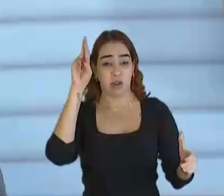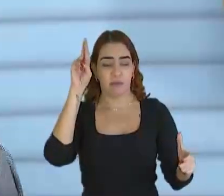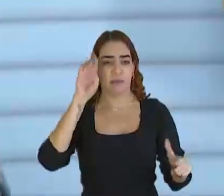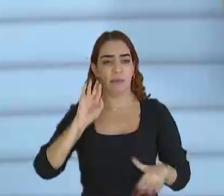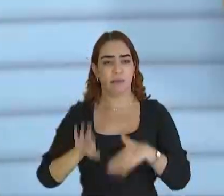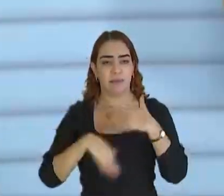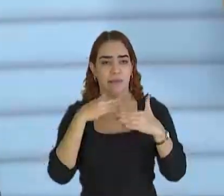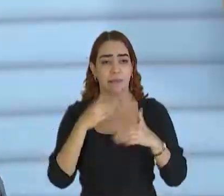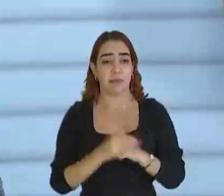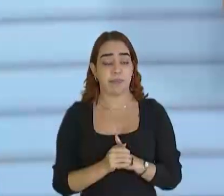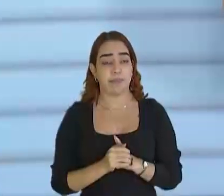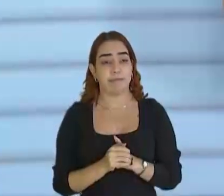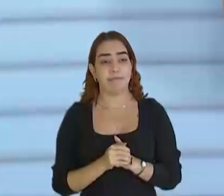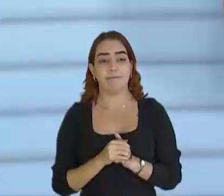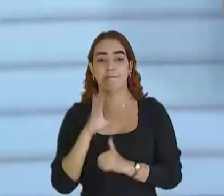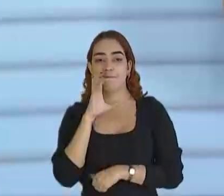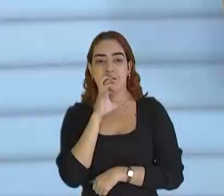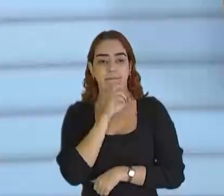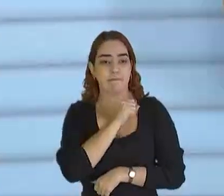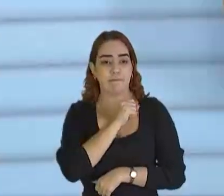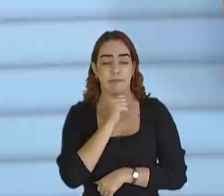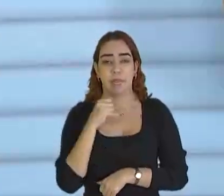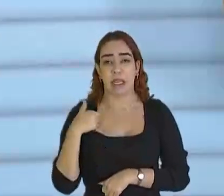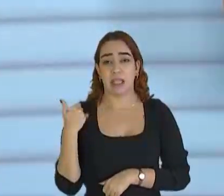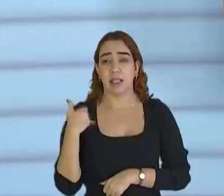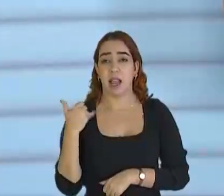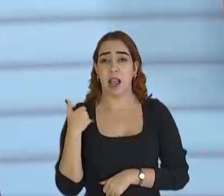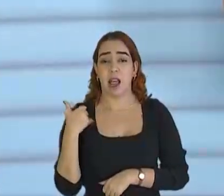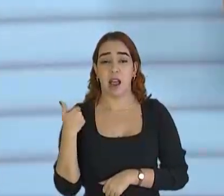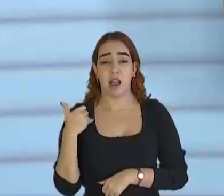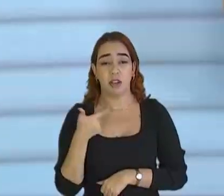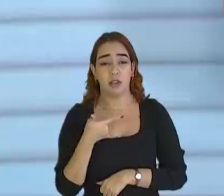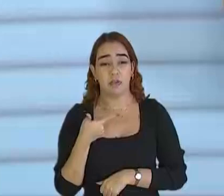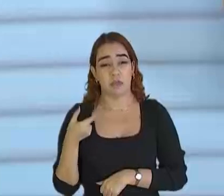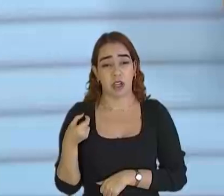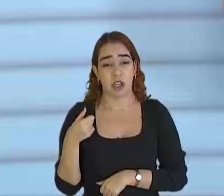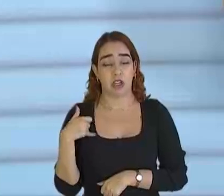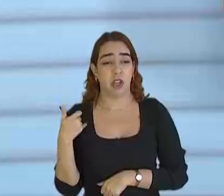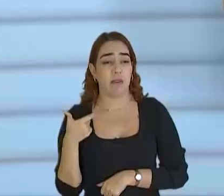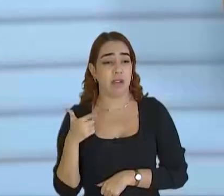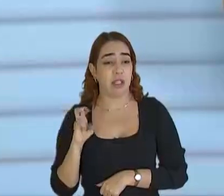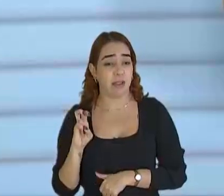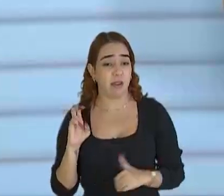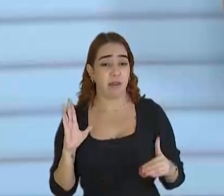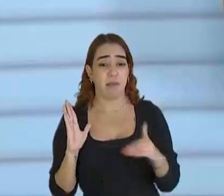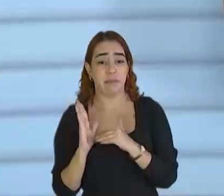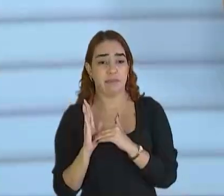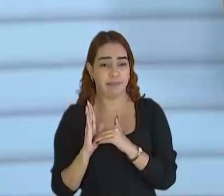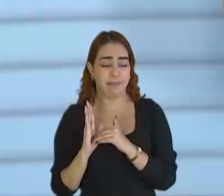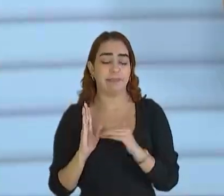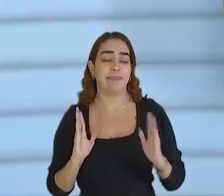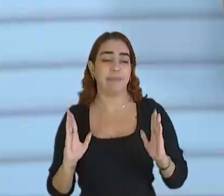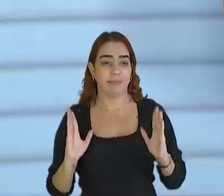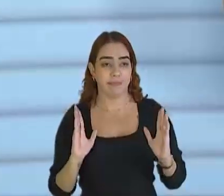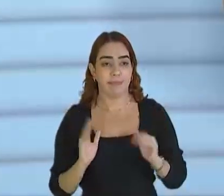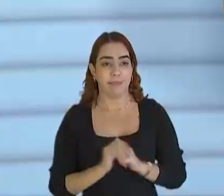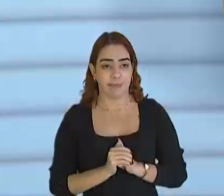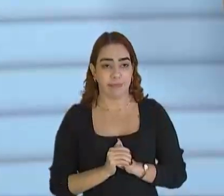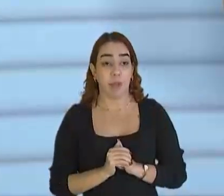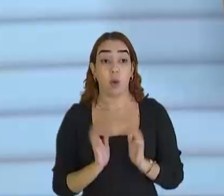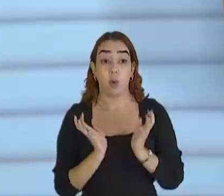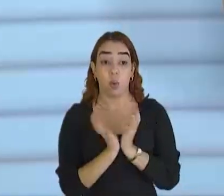organizações... Só que isso é efêmero, né? Dura até os 20 anos, no máximo, 25 anos. Pronto. Aí o que acontece? E essas organizações,